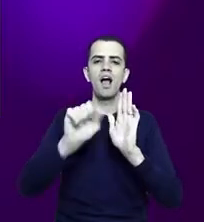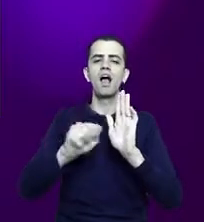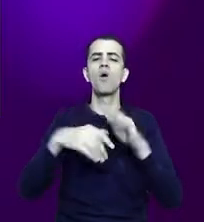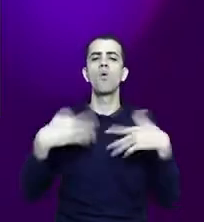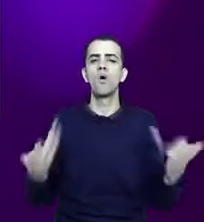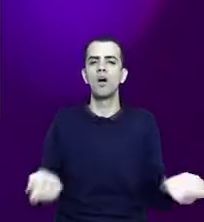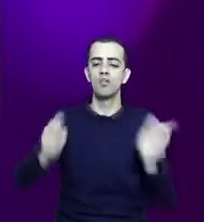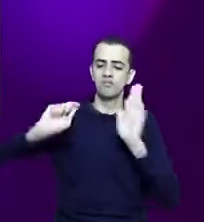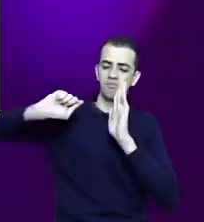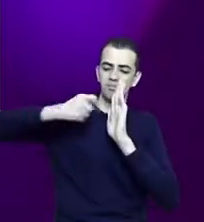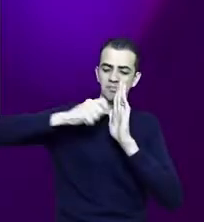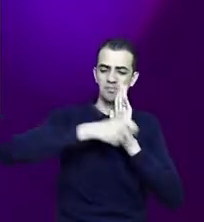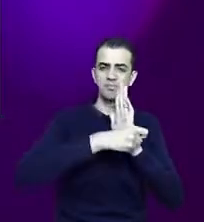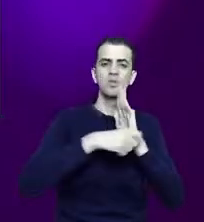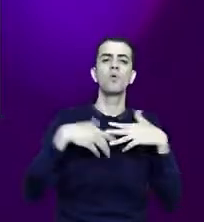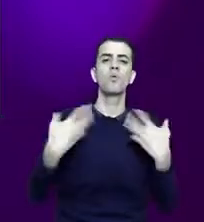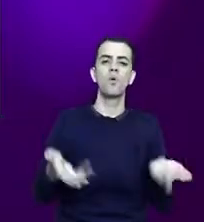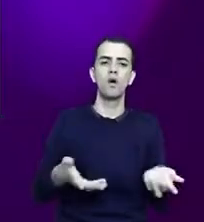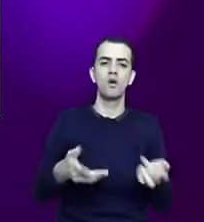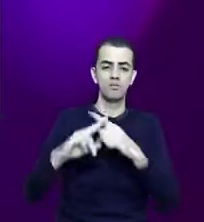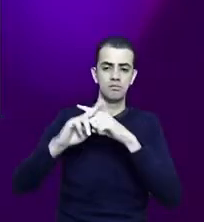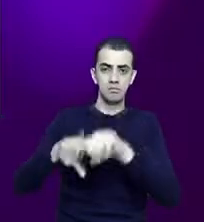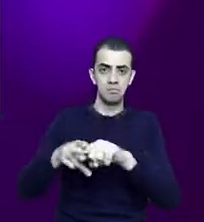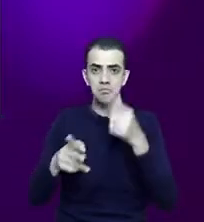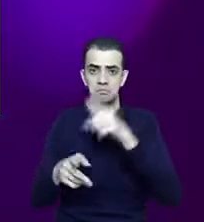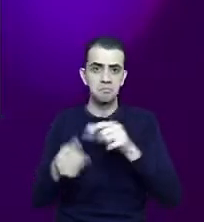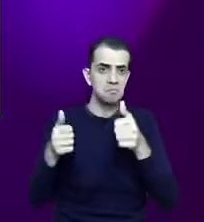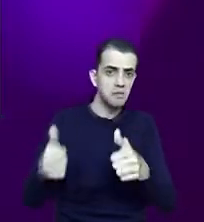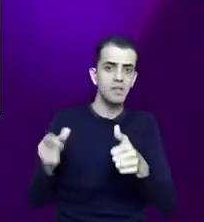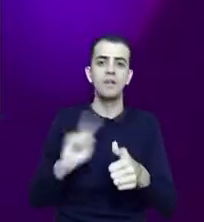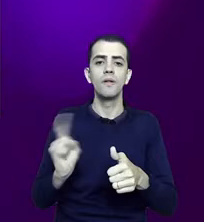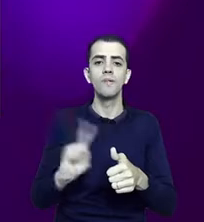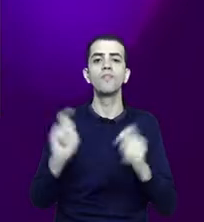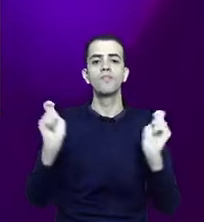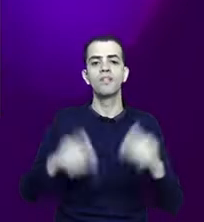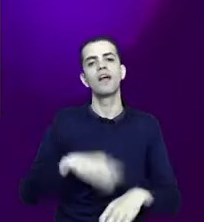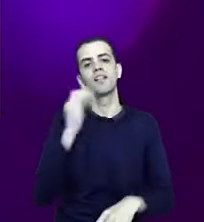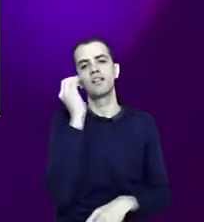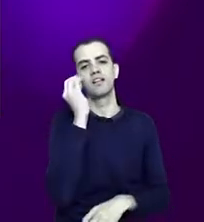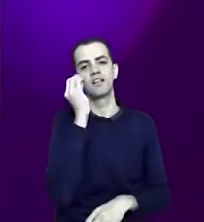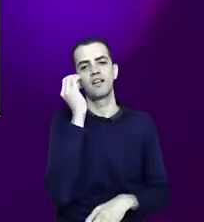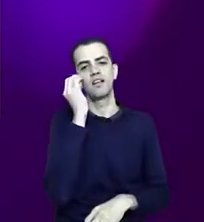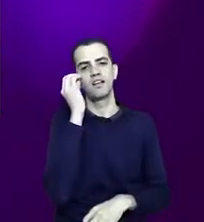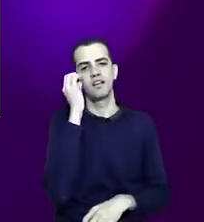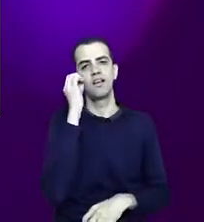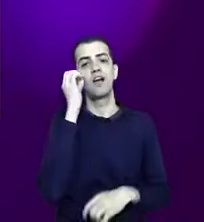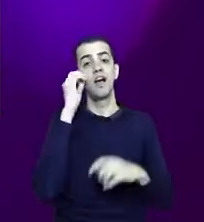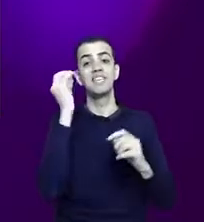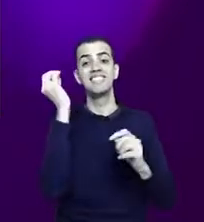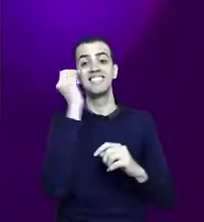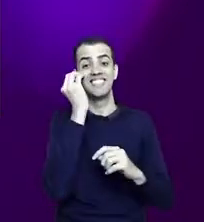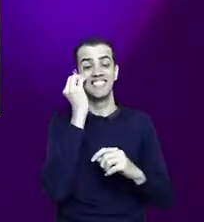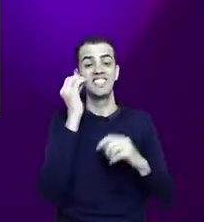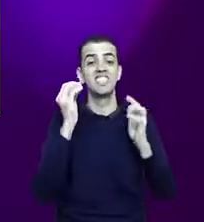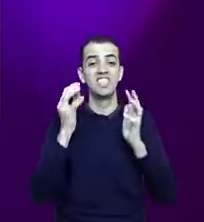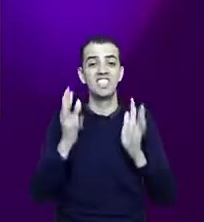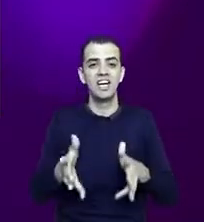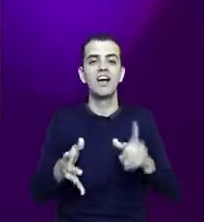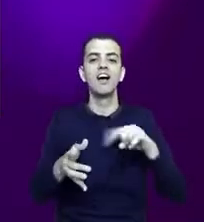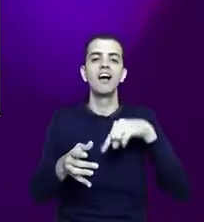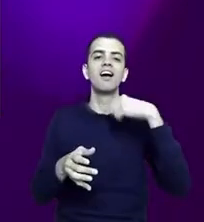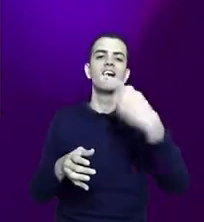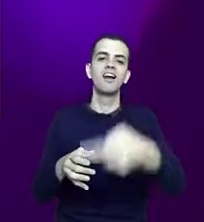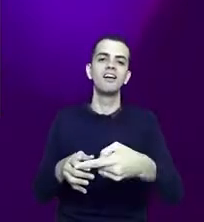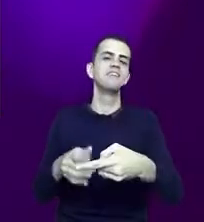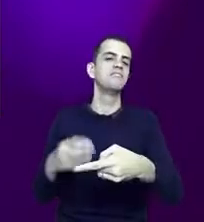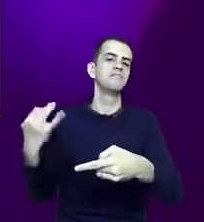parafusos, se a correção foi adequada, enfim, a gente consegue fazer um planejamento exato, né, e uma maior previsibilidade